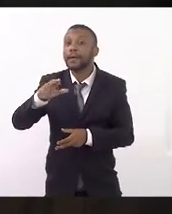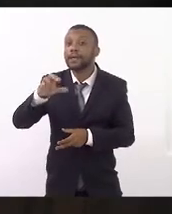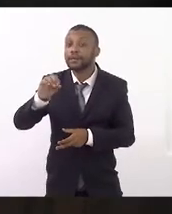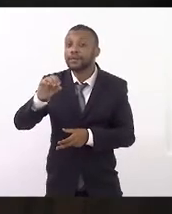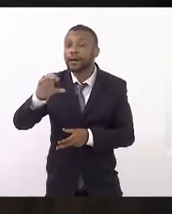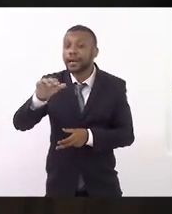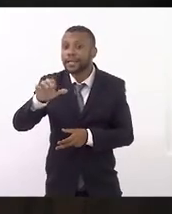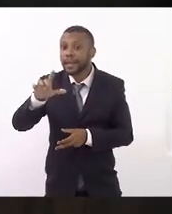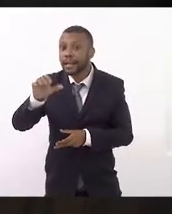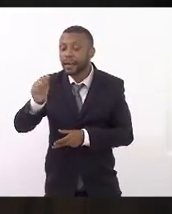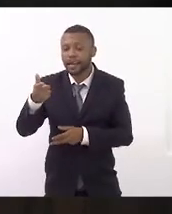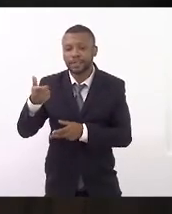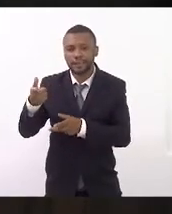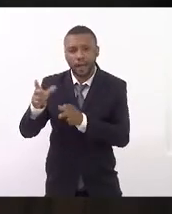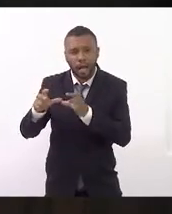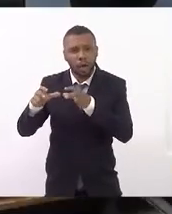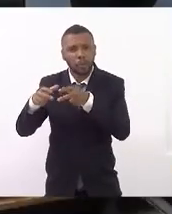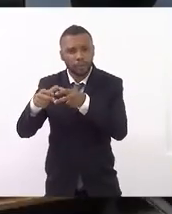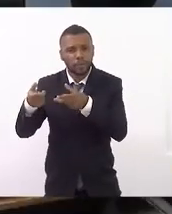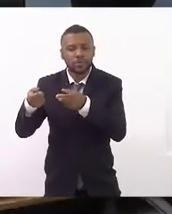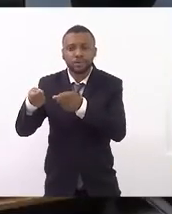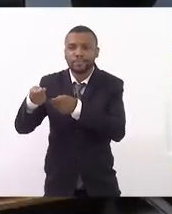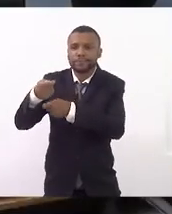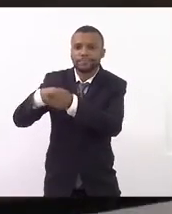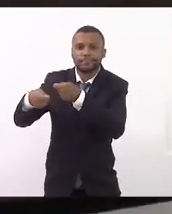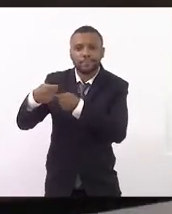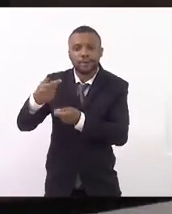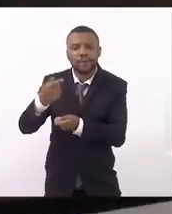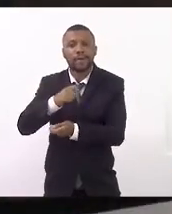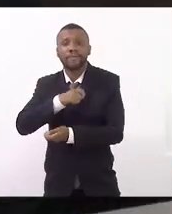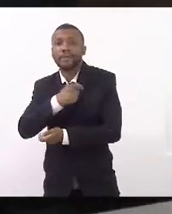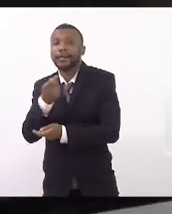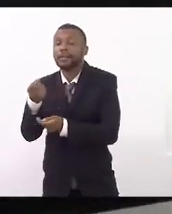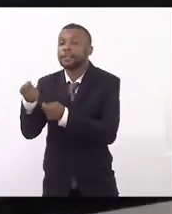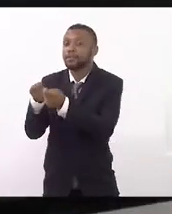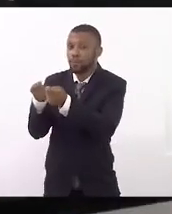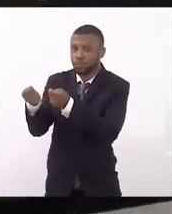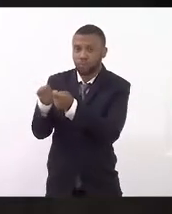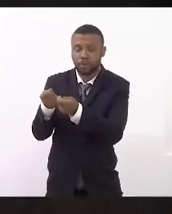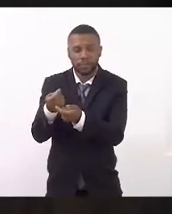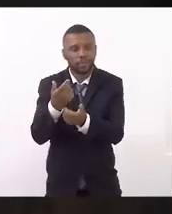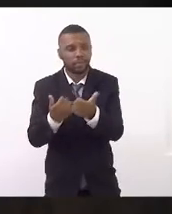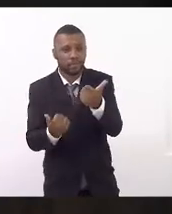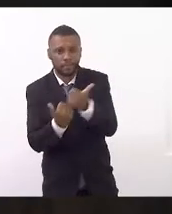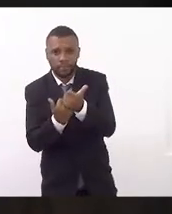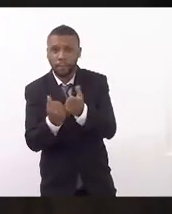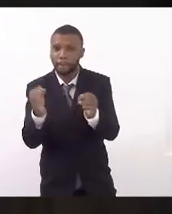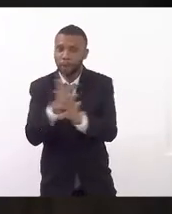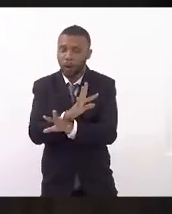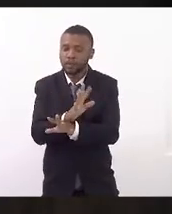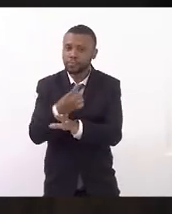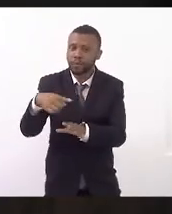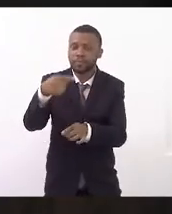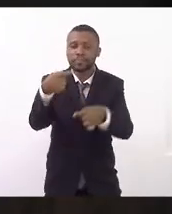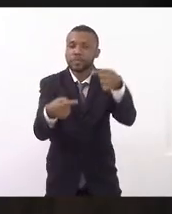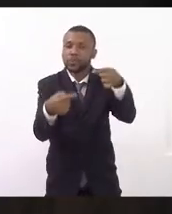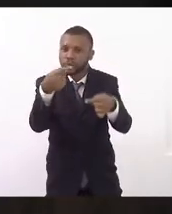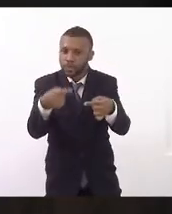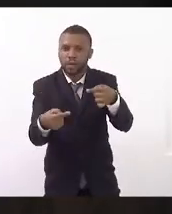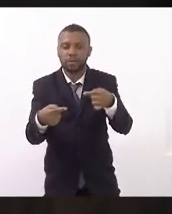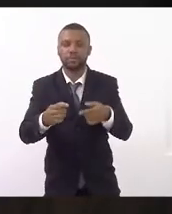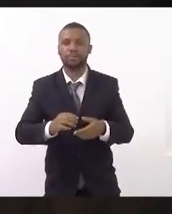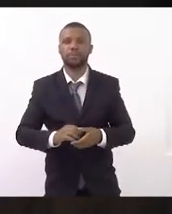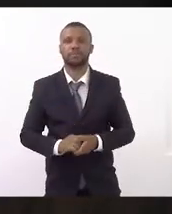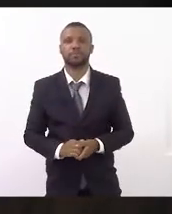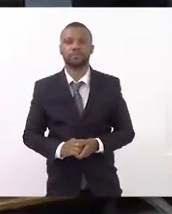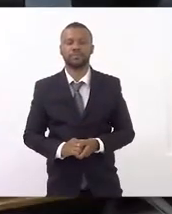queria aproveitar o... Senhor presidente, o parecer é favorável. Com os pareceres emitidos em discussão.